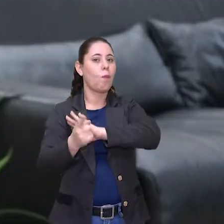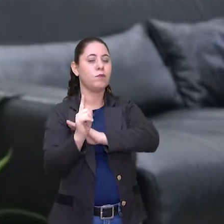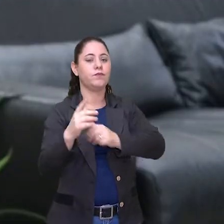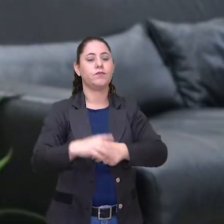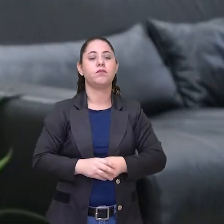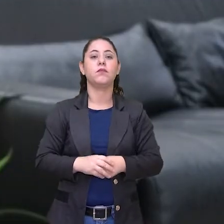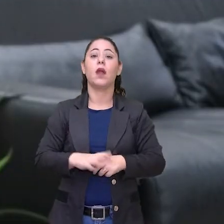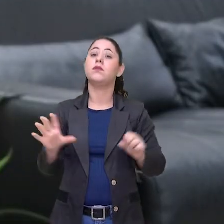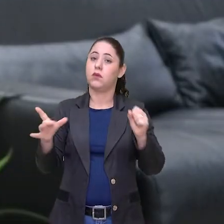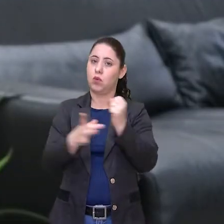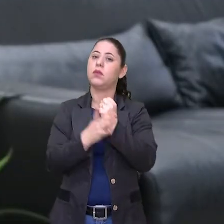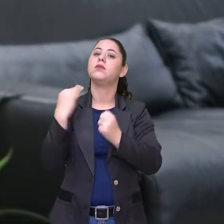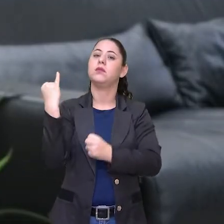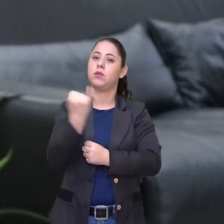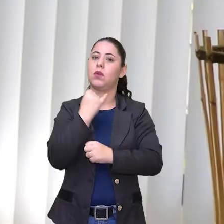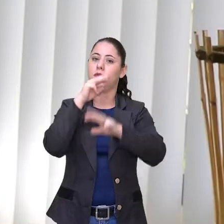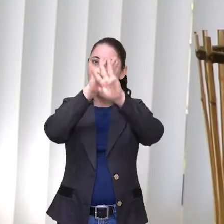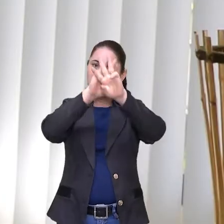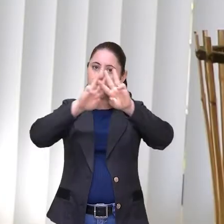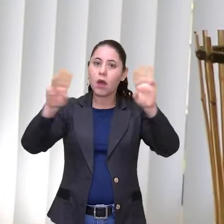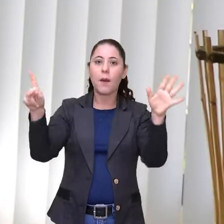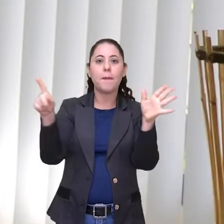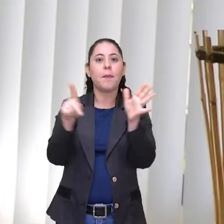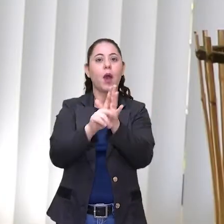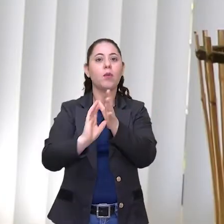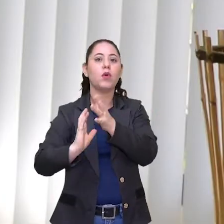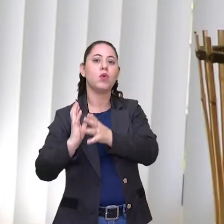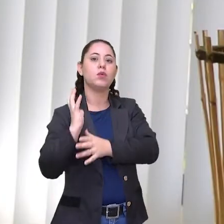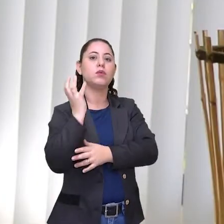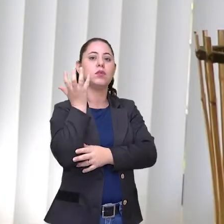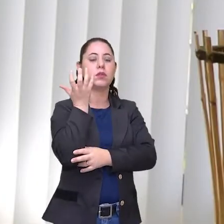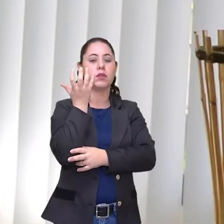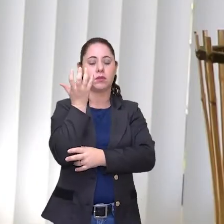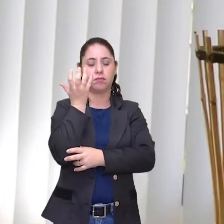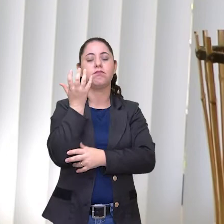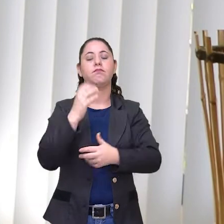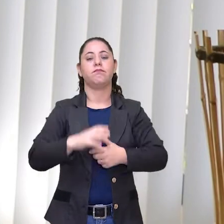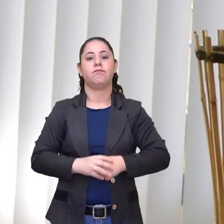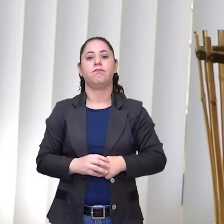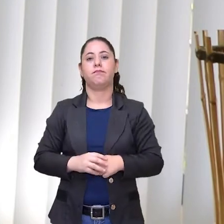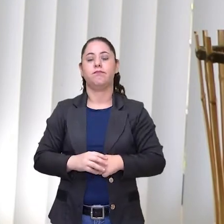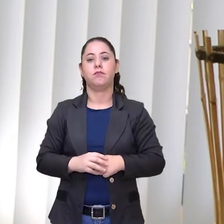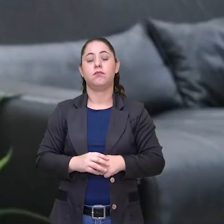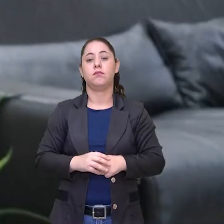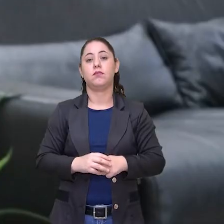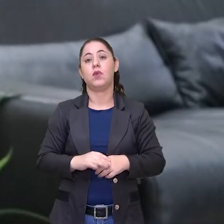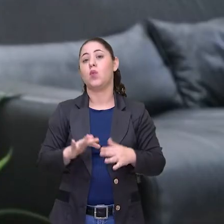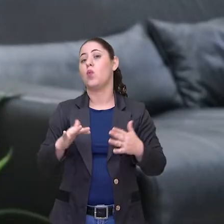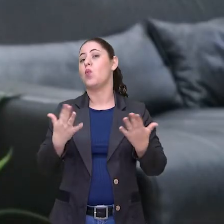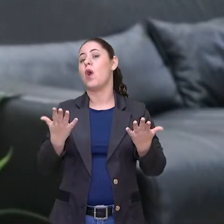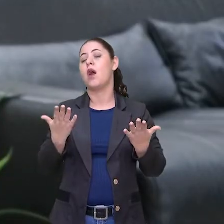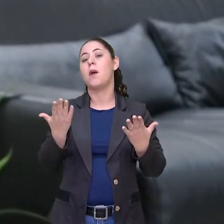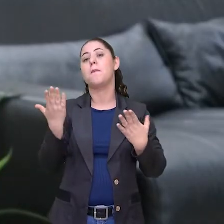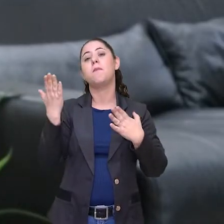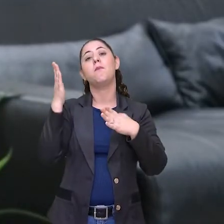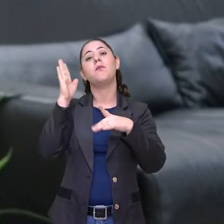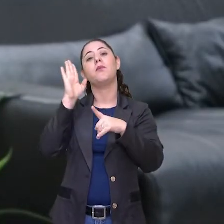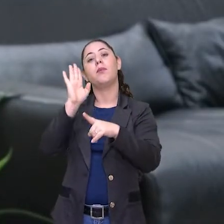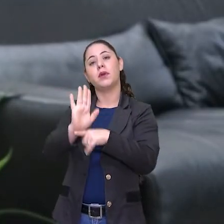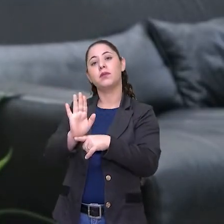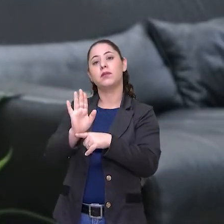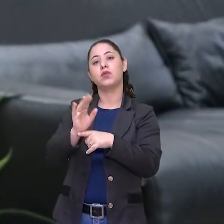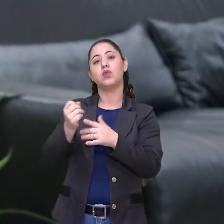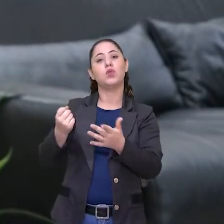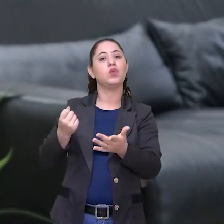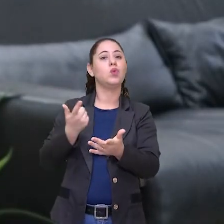uma segurança é fazer essa conferência mesmo, né? Sim, no site do órgão que está realizando o leilão. E quais as vantagens,